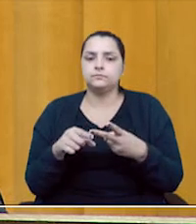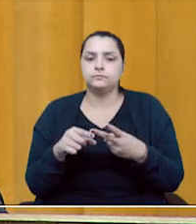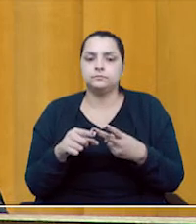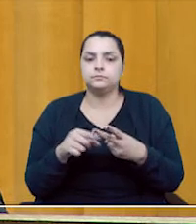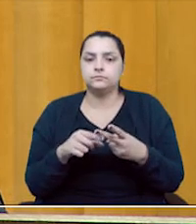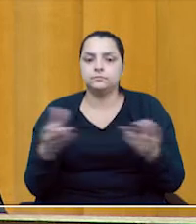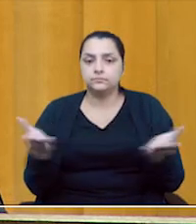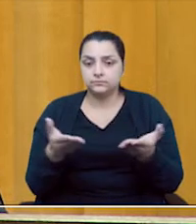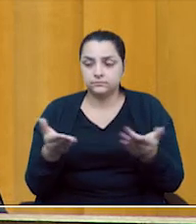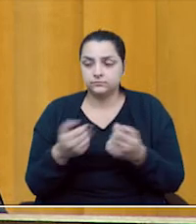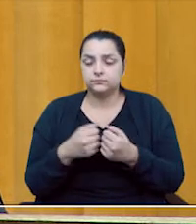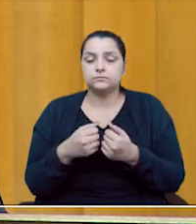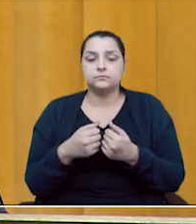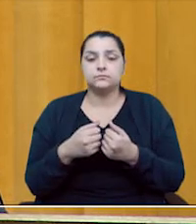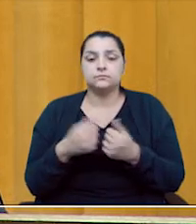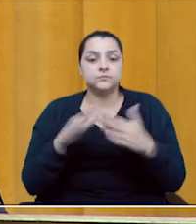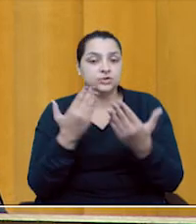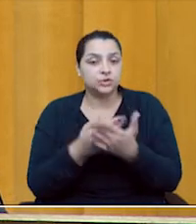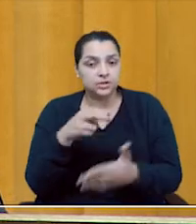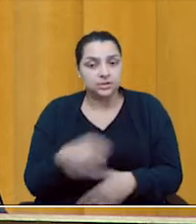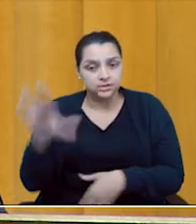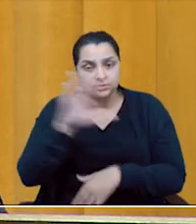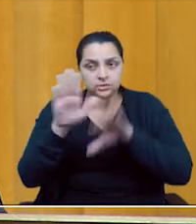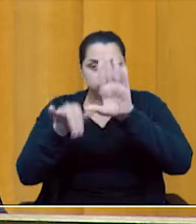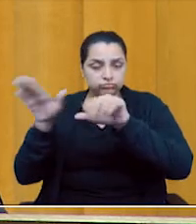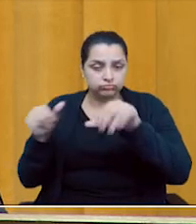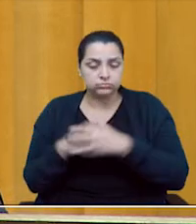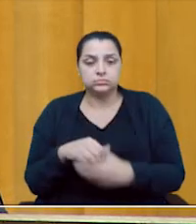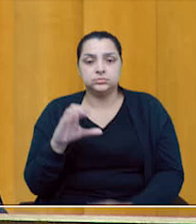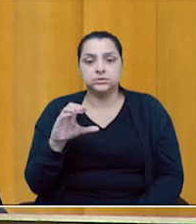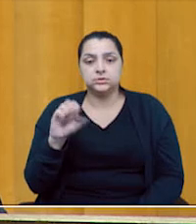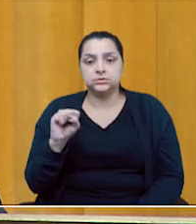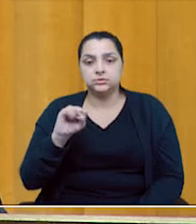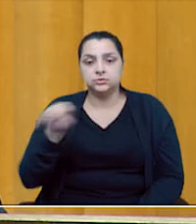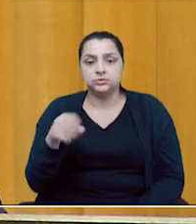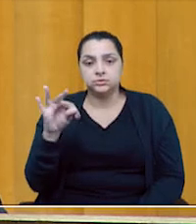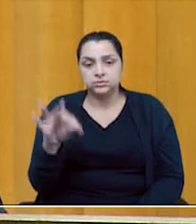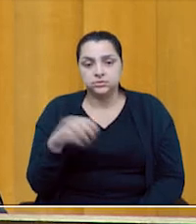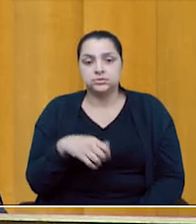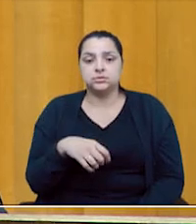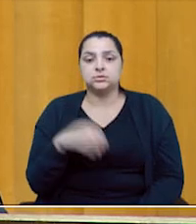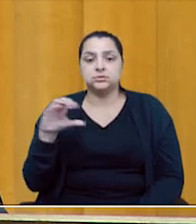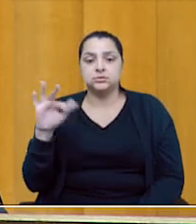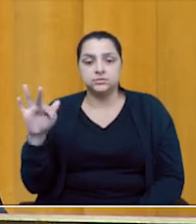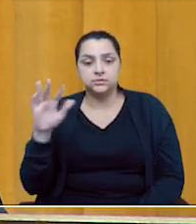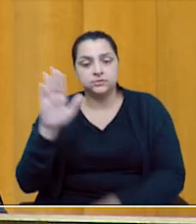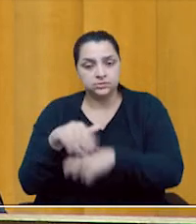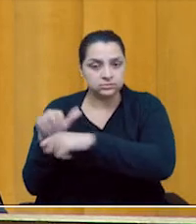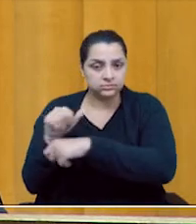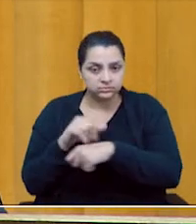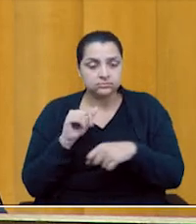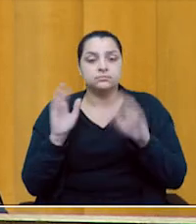estão vindo as escolas nacionais, já foram chamadas, o CSJT, CJF foi chamado, as associações de magistrados já foram chamados, vão